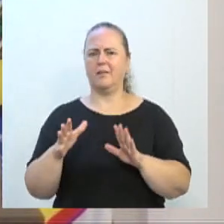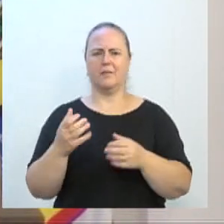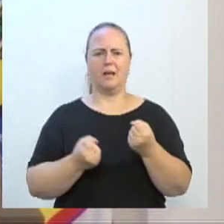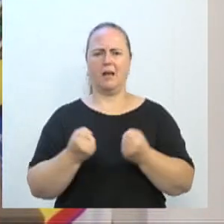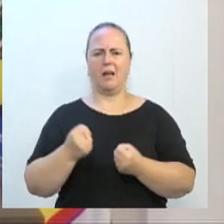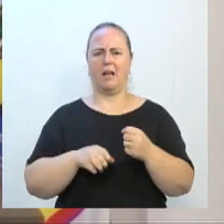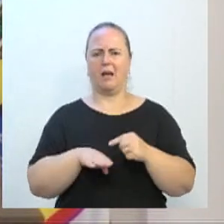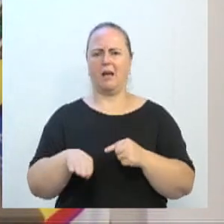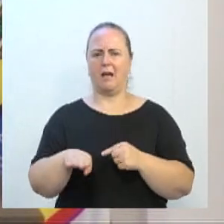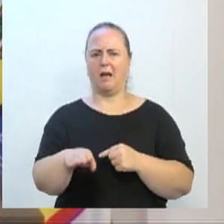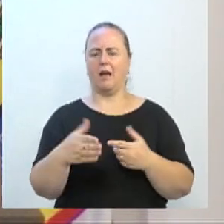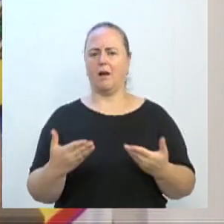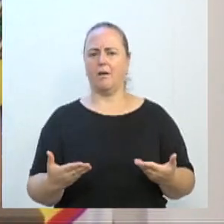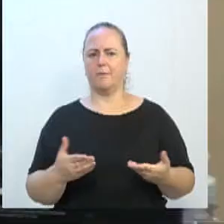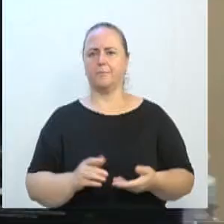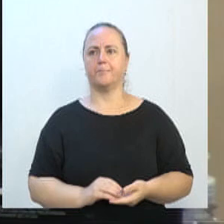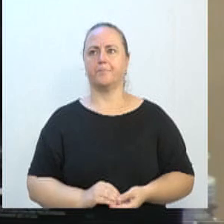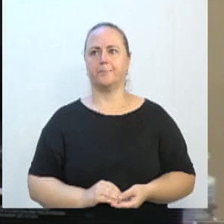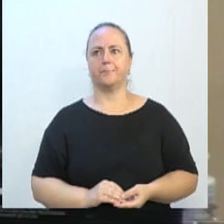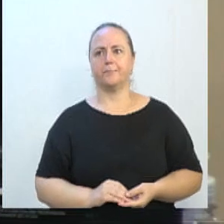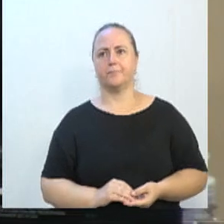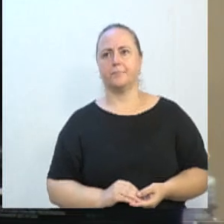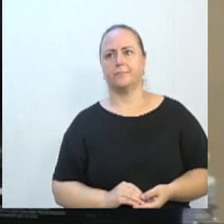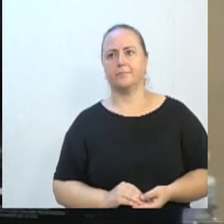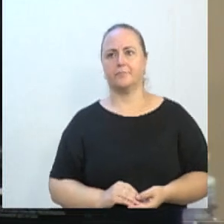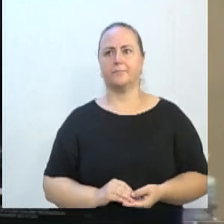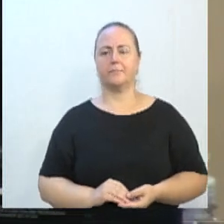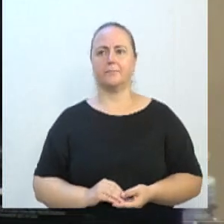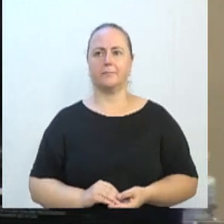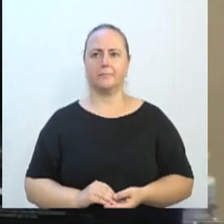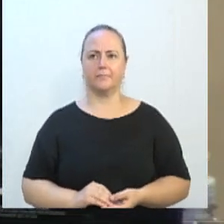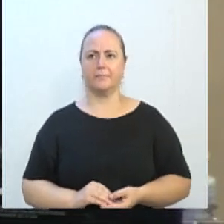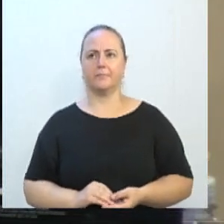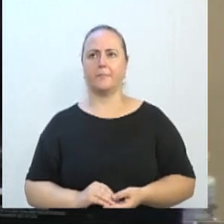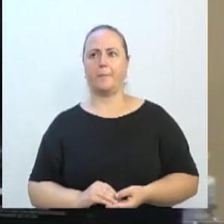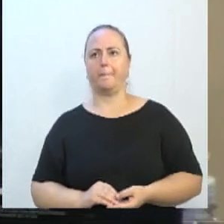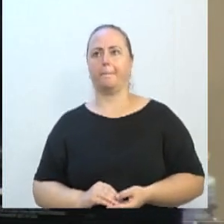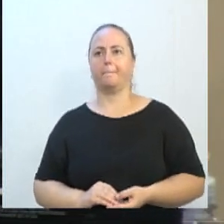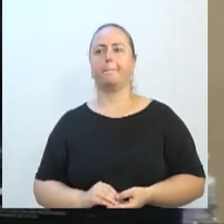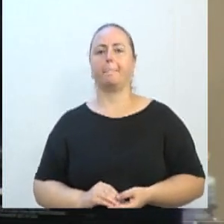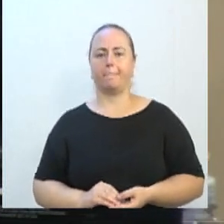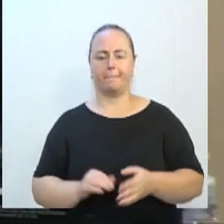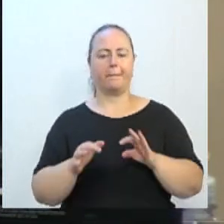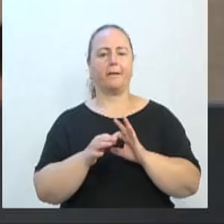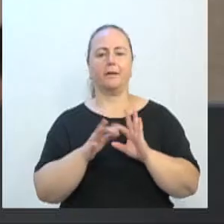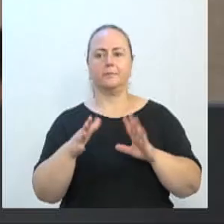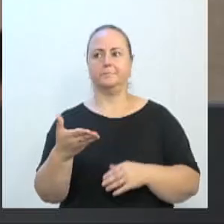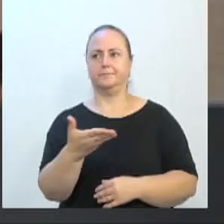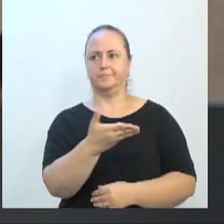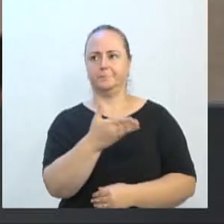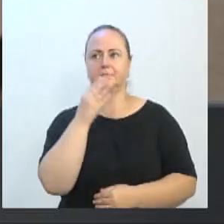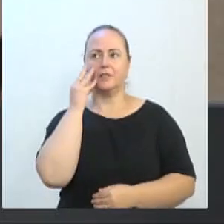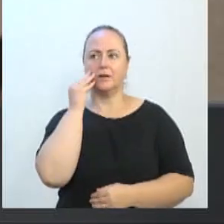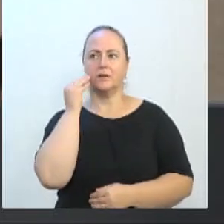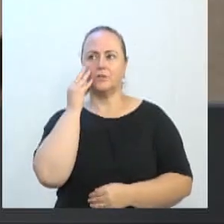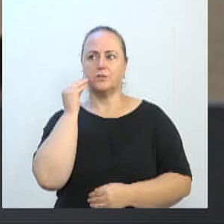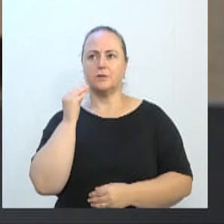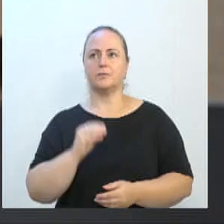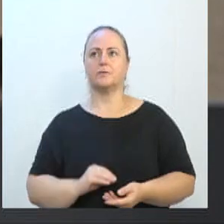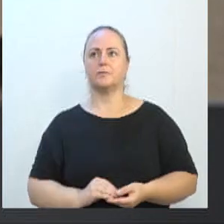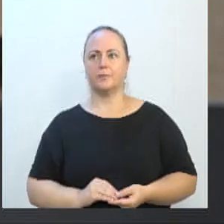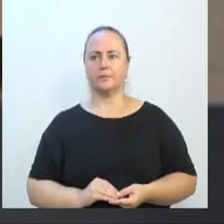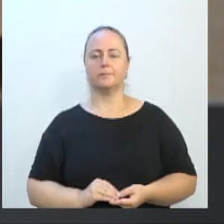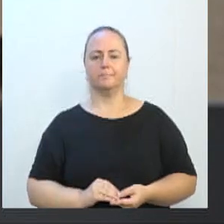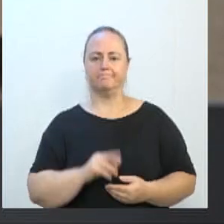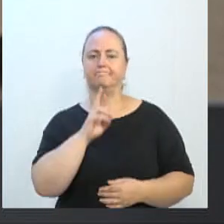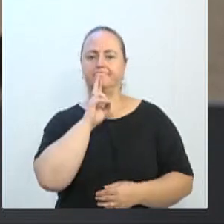veículos? Concedo a parte, vereador. Com autorização do orador, vereador Gilson. Vereador, posso responder a sua